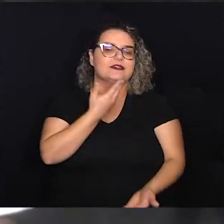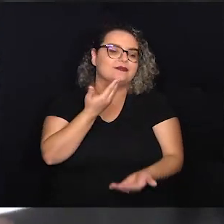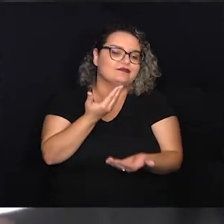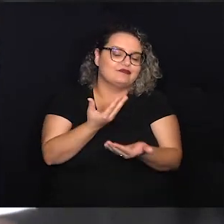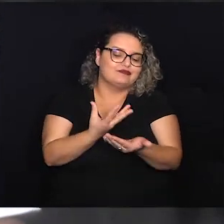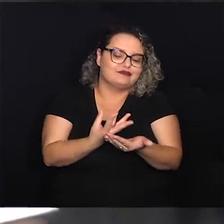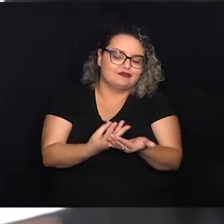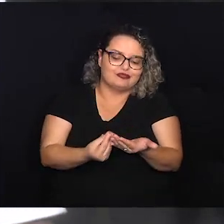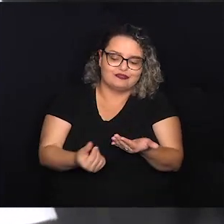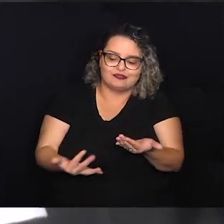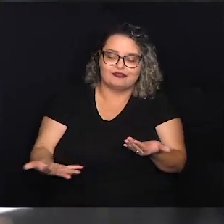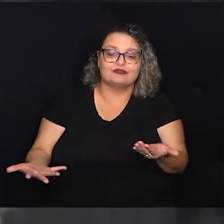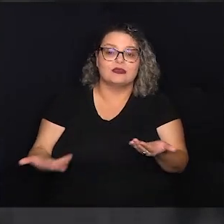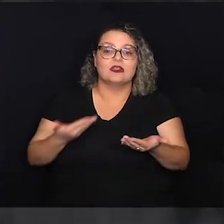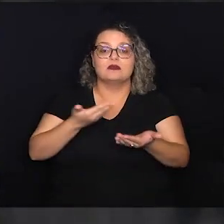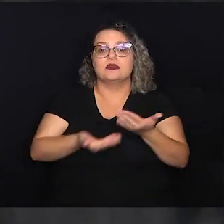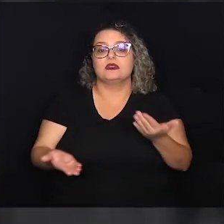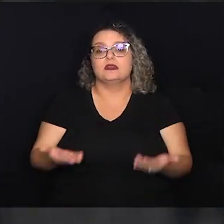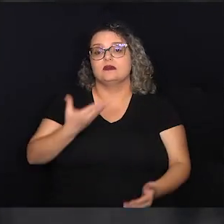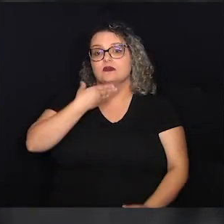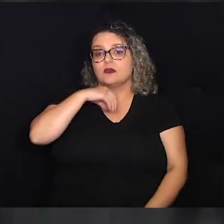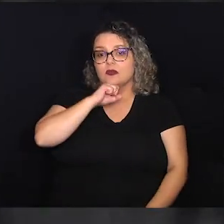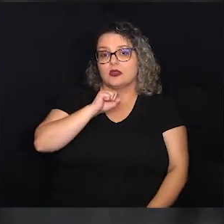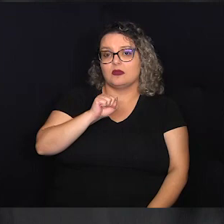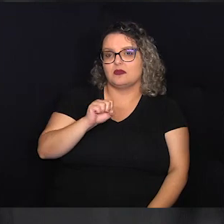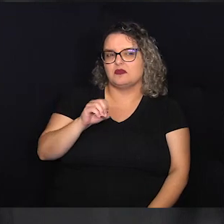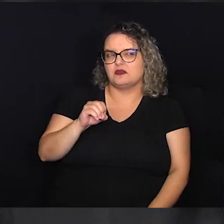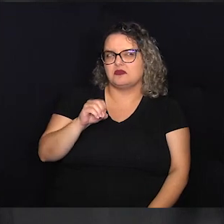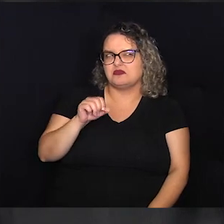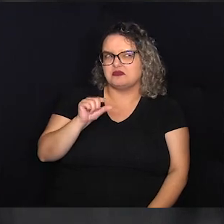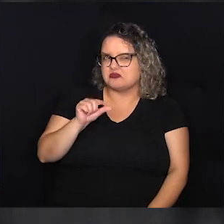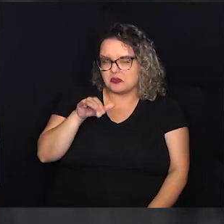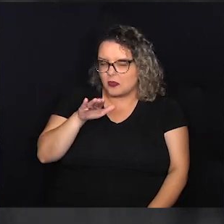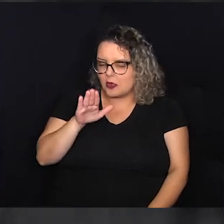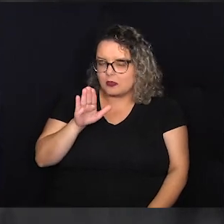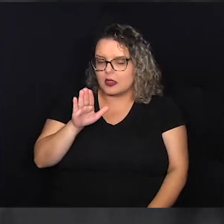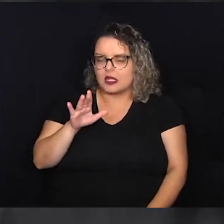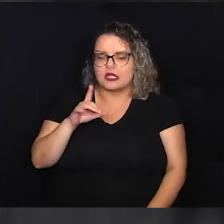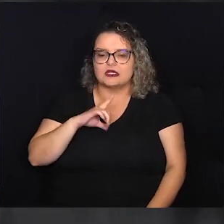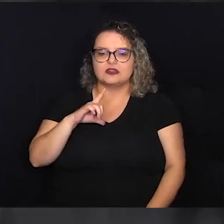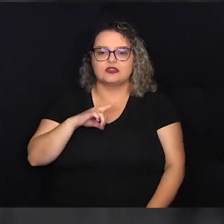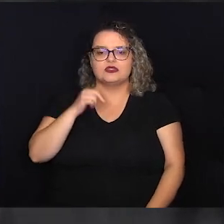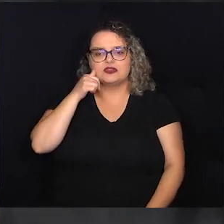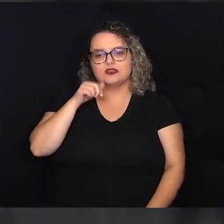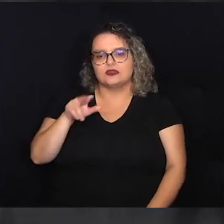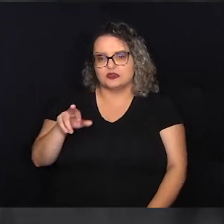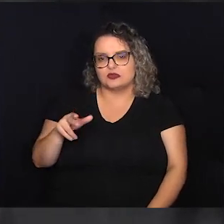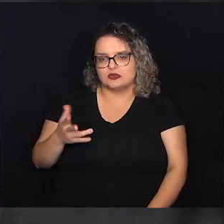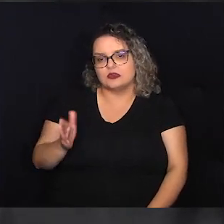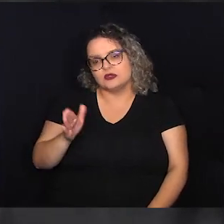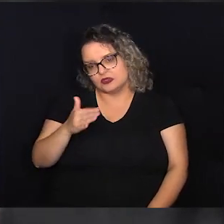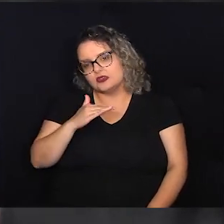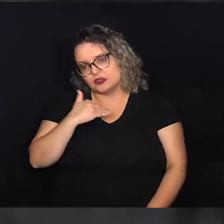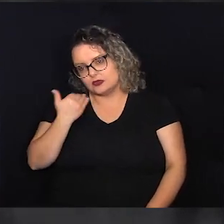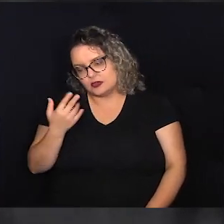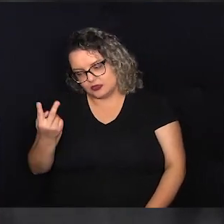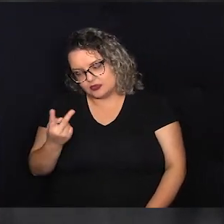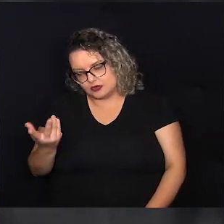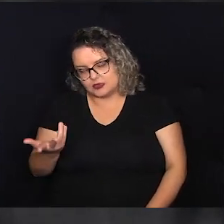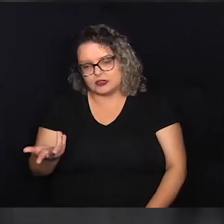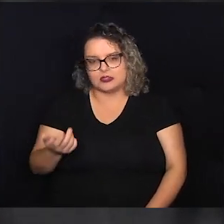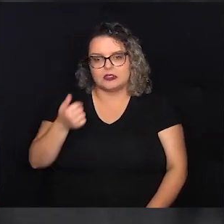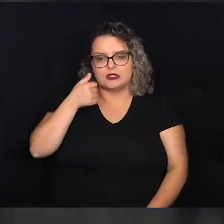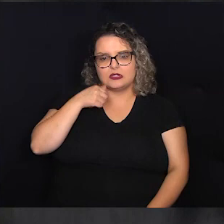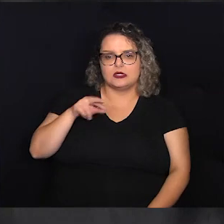esvairando entre as nossas mãos. Meu pai, com 80 e poucos anos, tinha uma irmã, né, já falecida